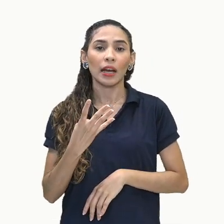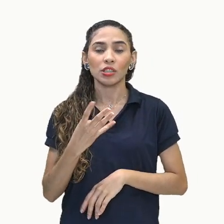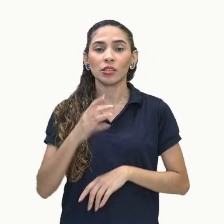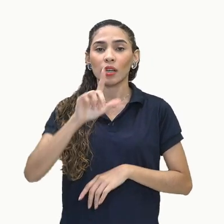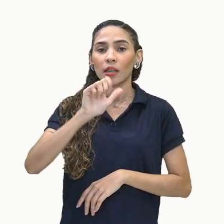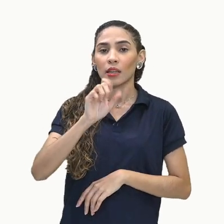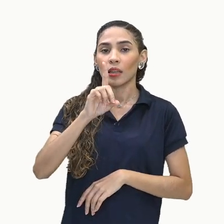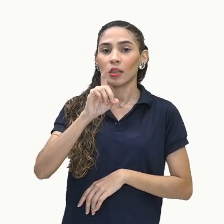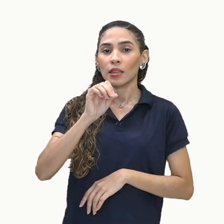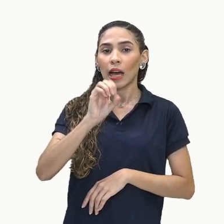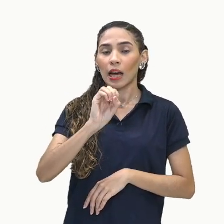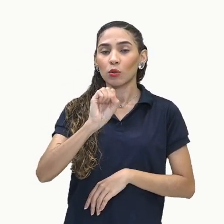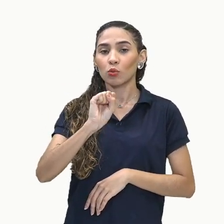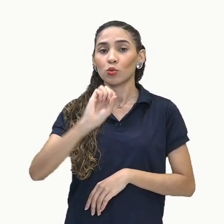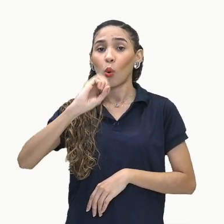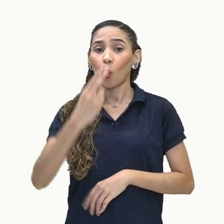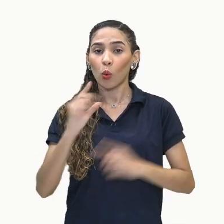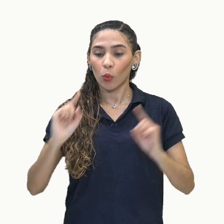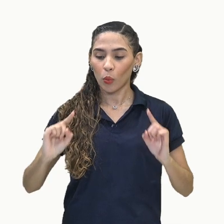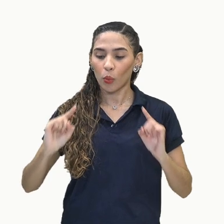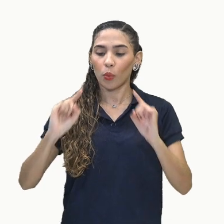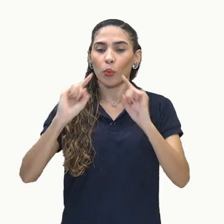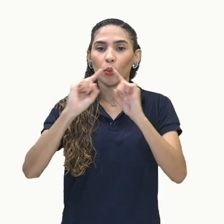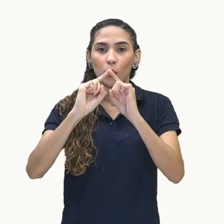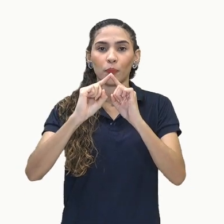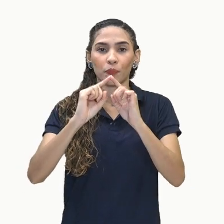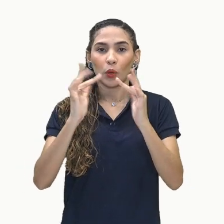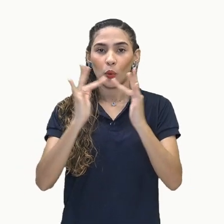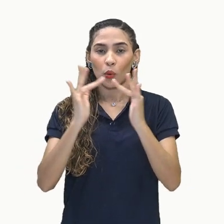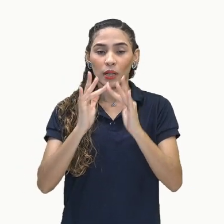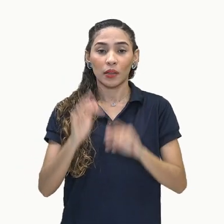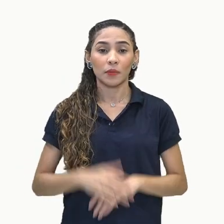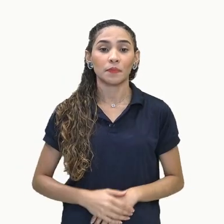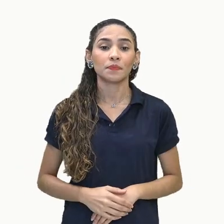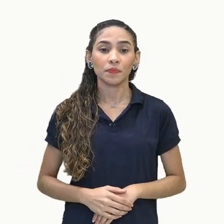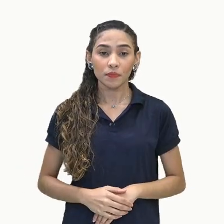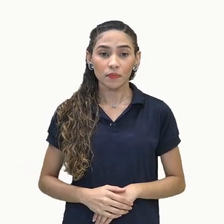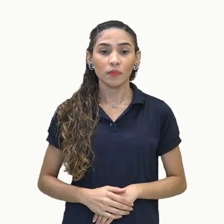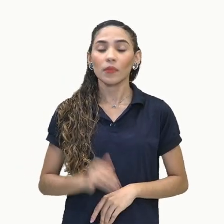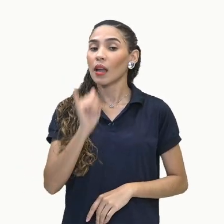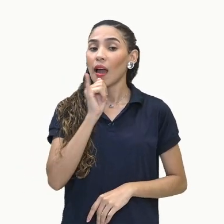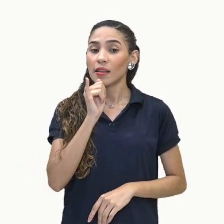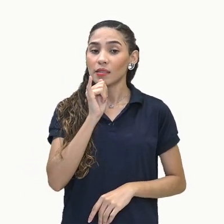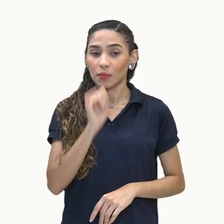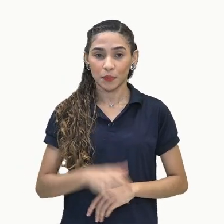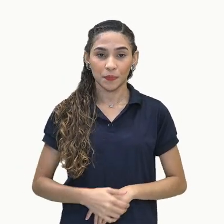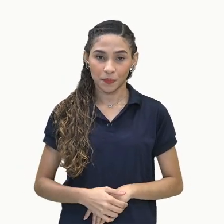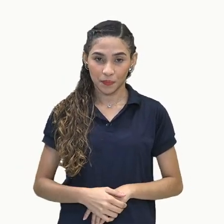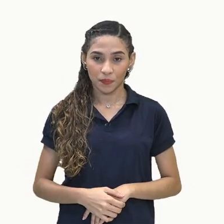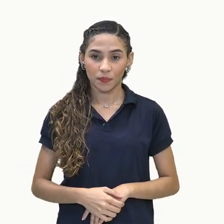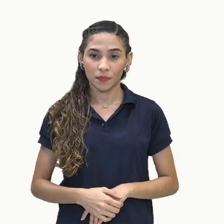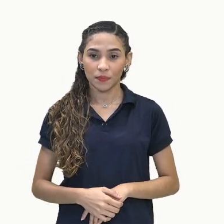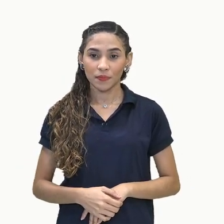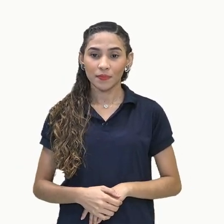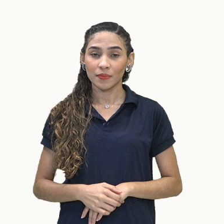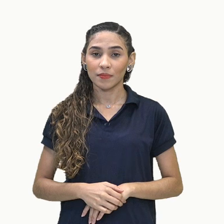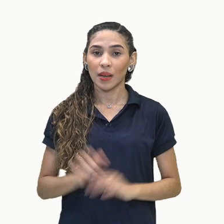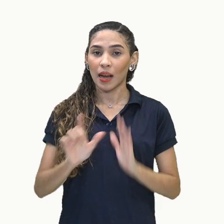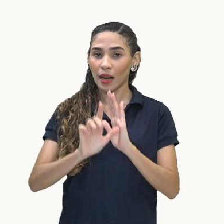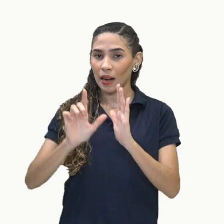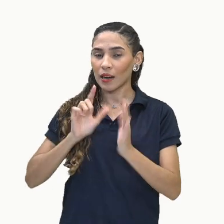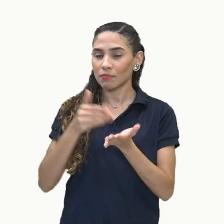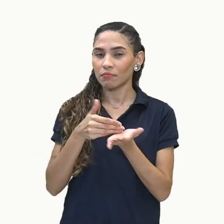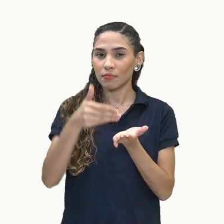vértices que apresentam. Vamos iniciar aqui nessa primeira parte. Antes da gente passar